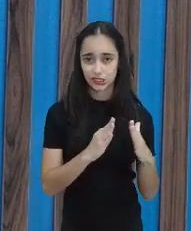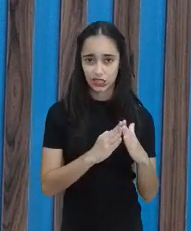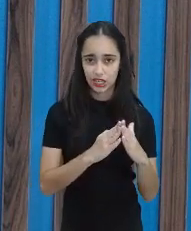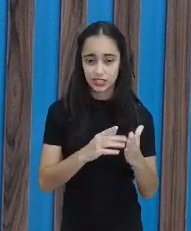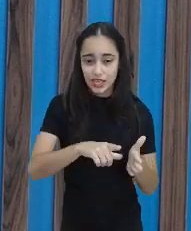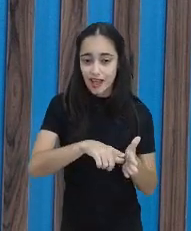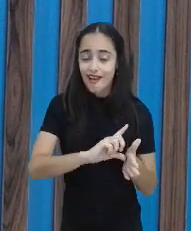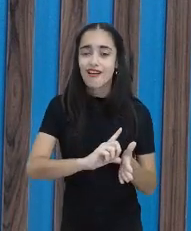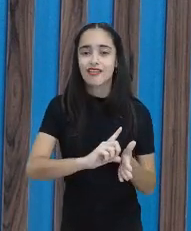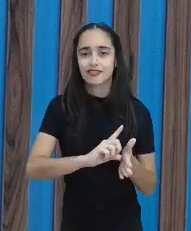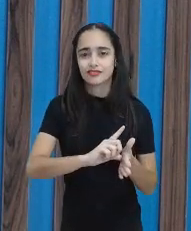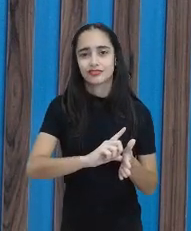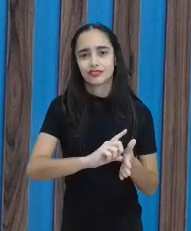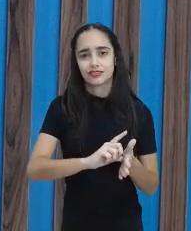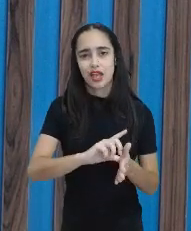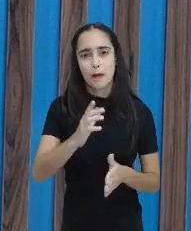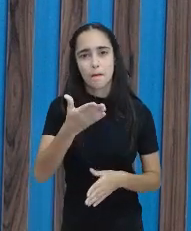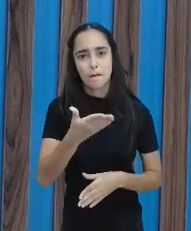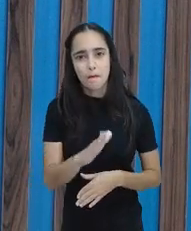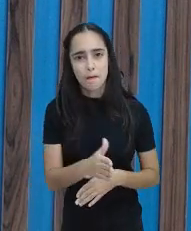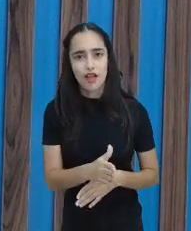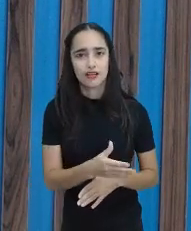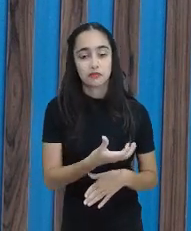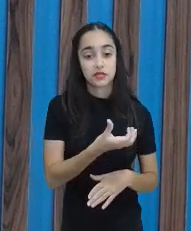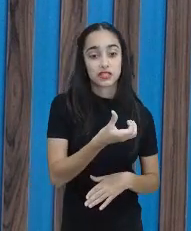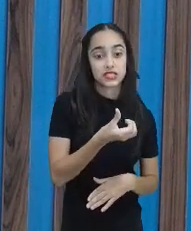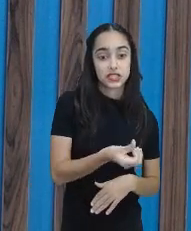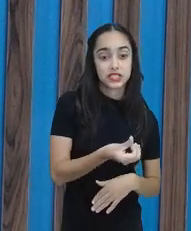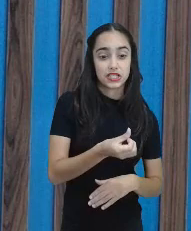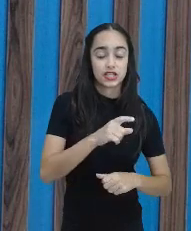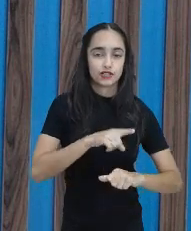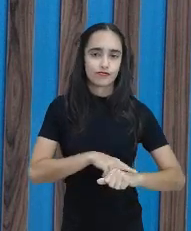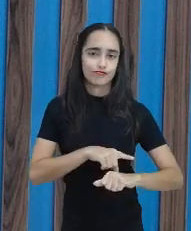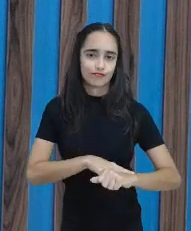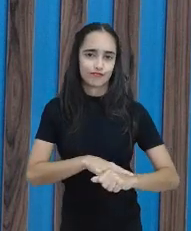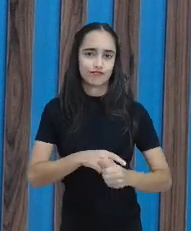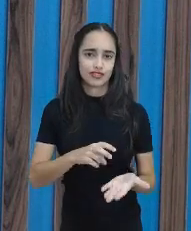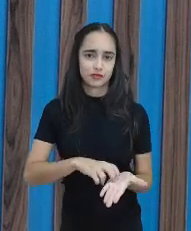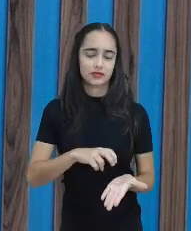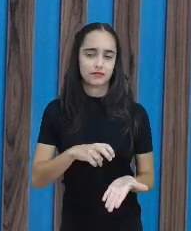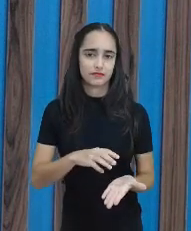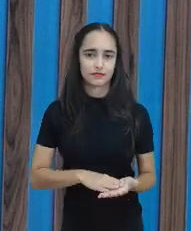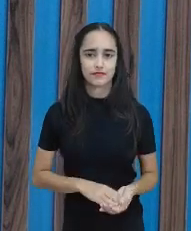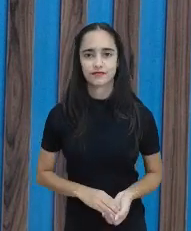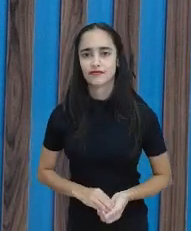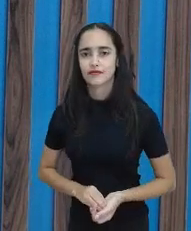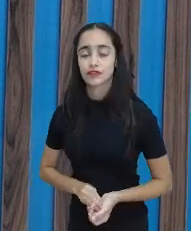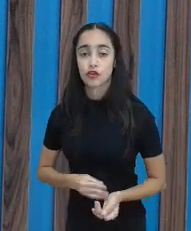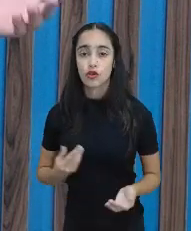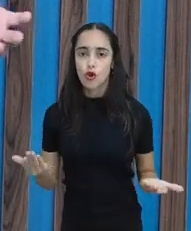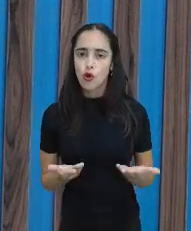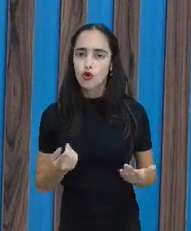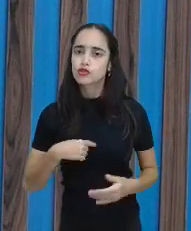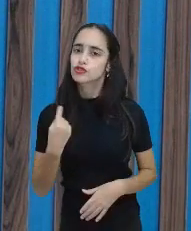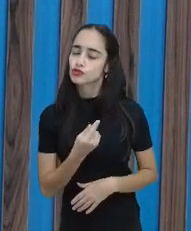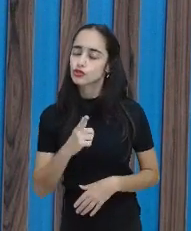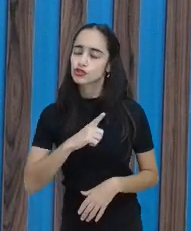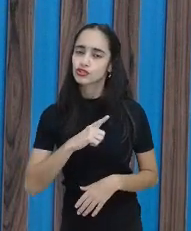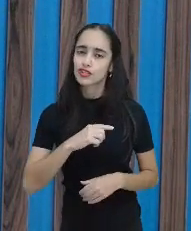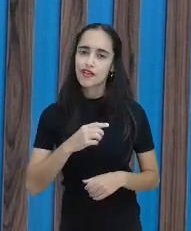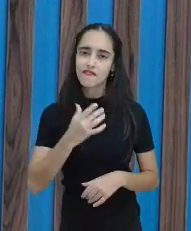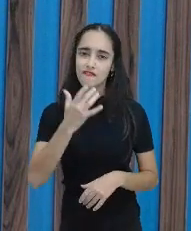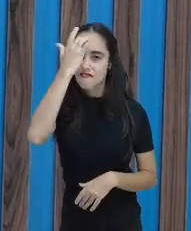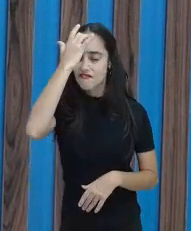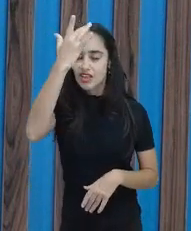Recife, né? Hoje a gente tem facilidades, né, de aplicativos, né, com moto, com carro,